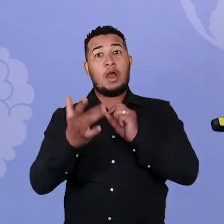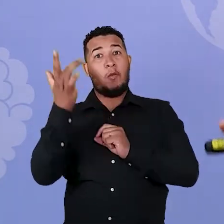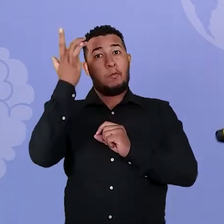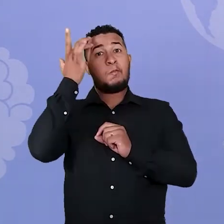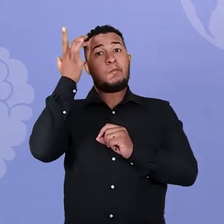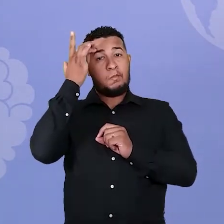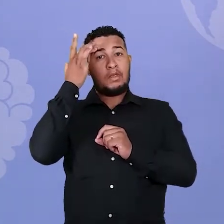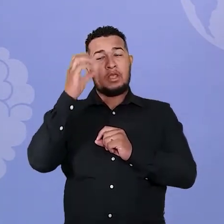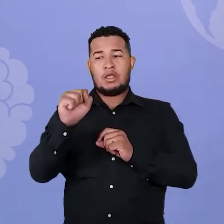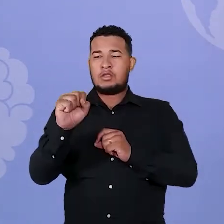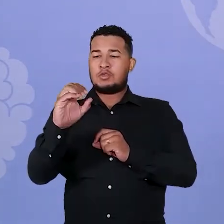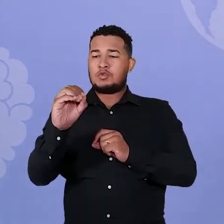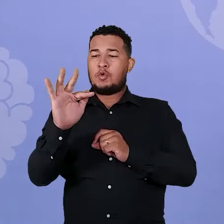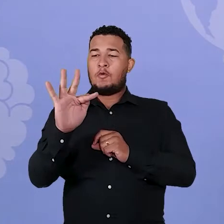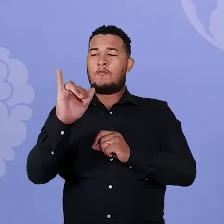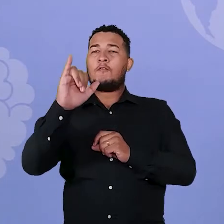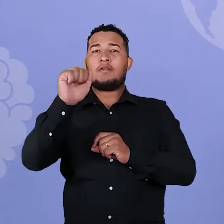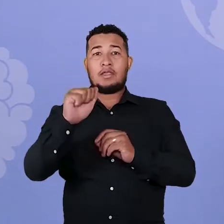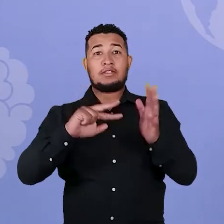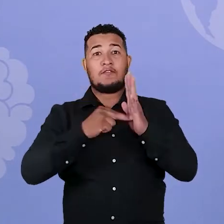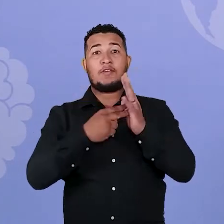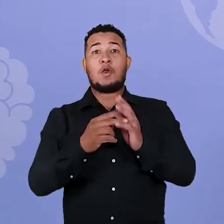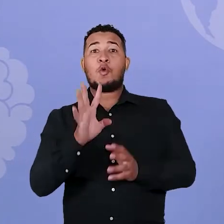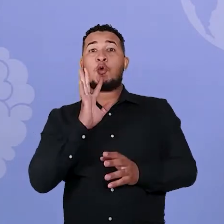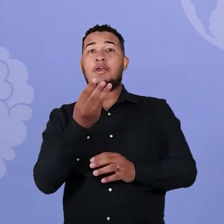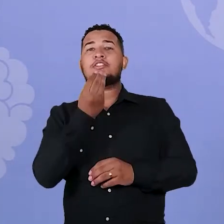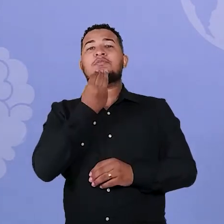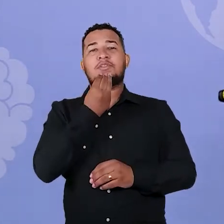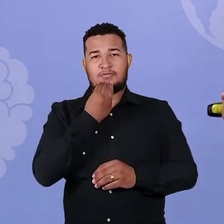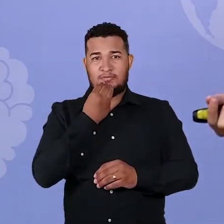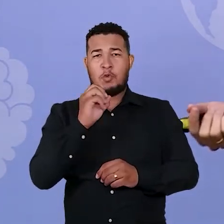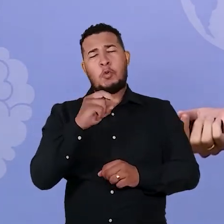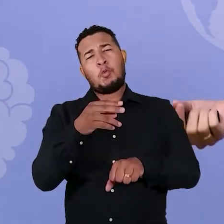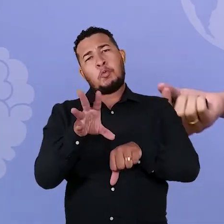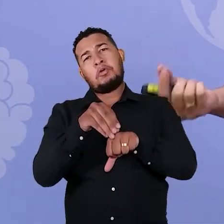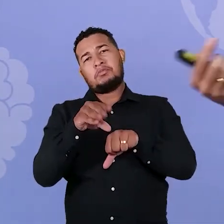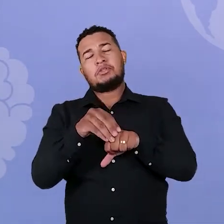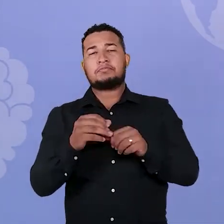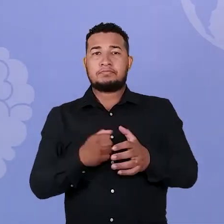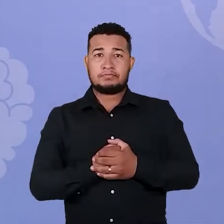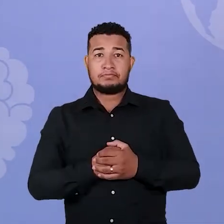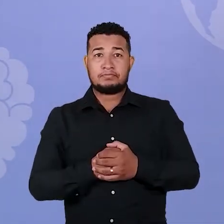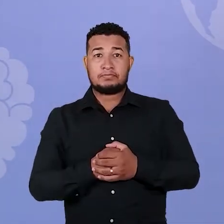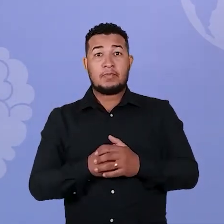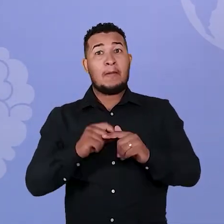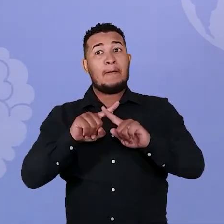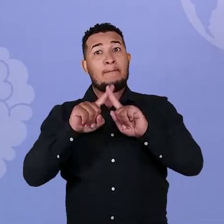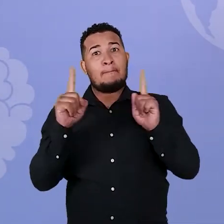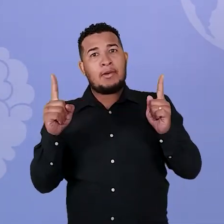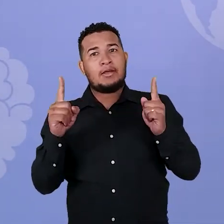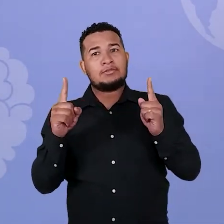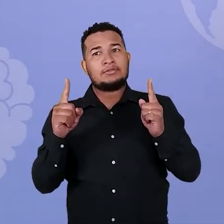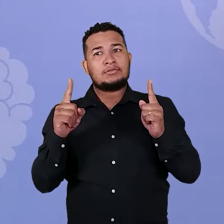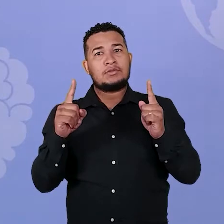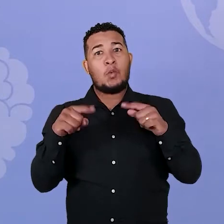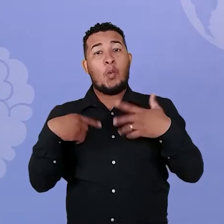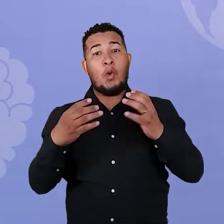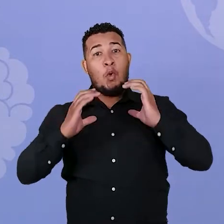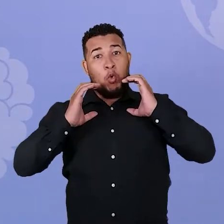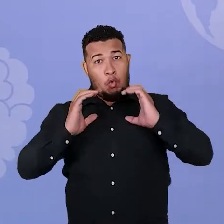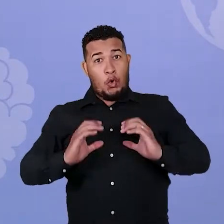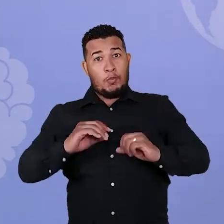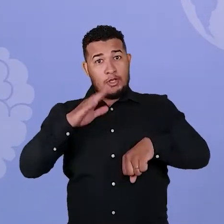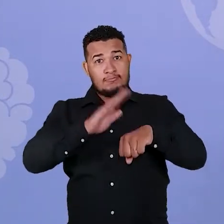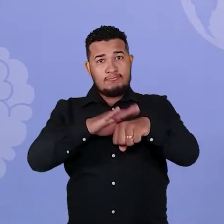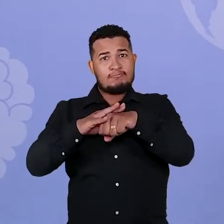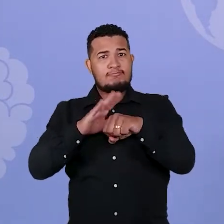o sábio. Sofia quer dizer conhecimento. Mas qual é o